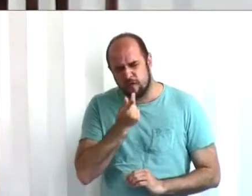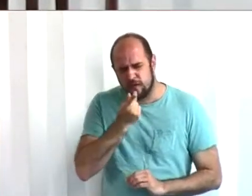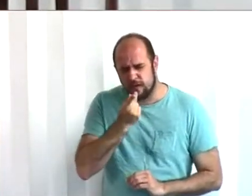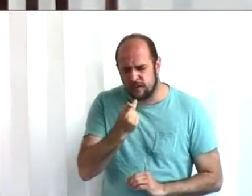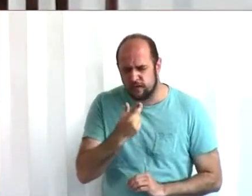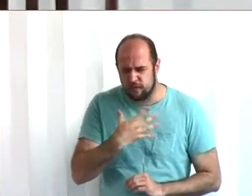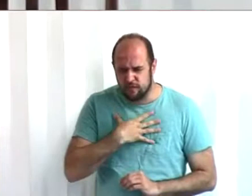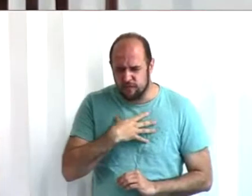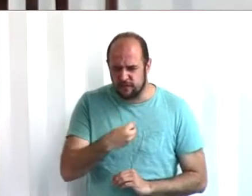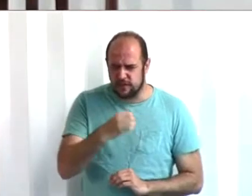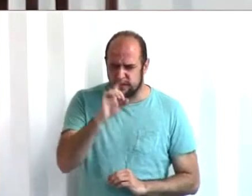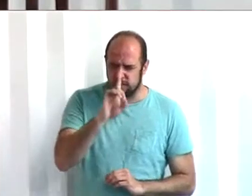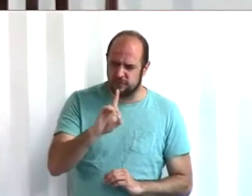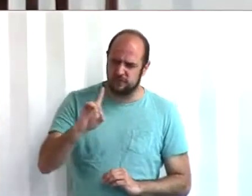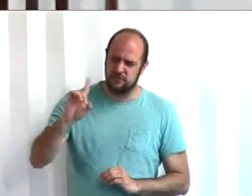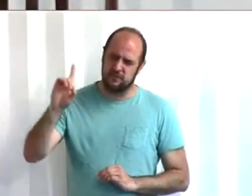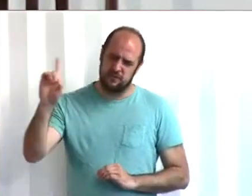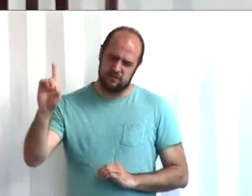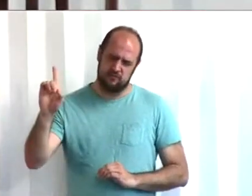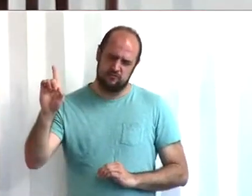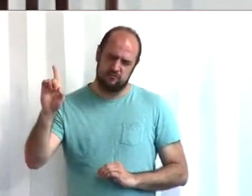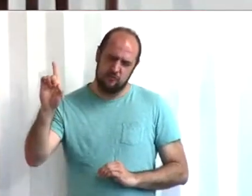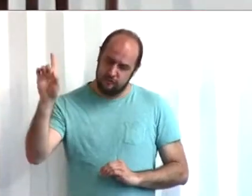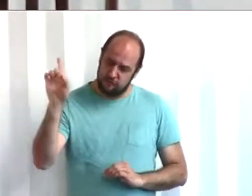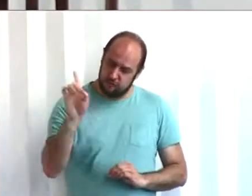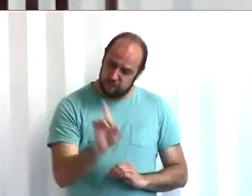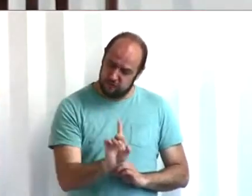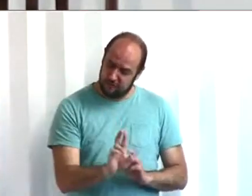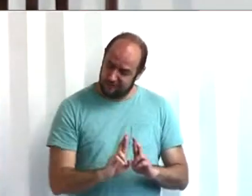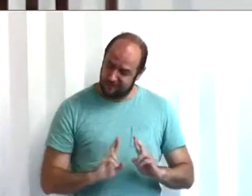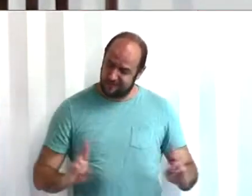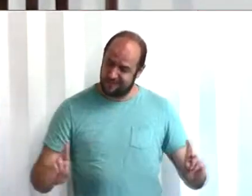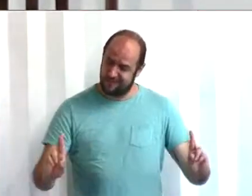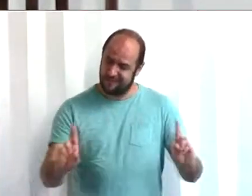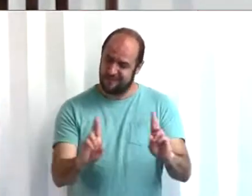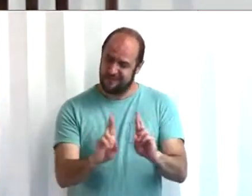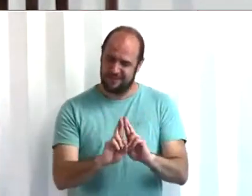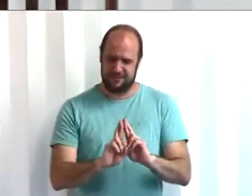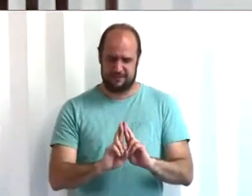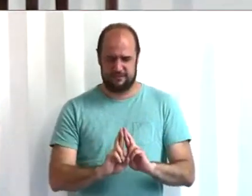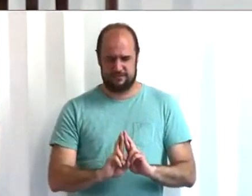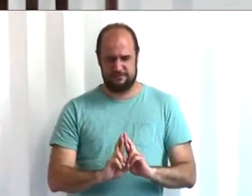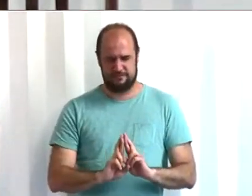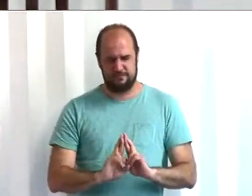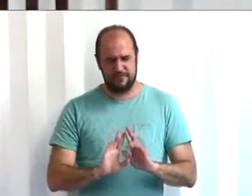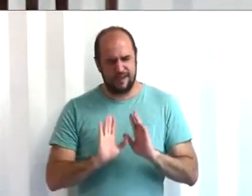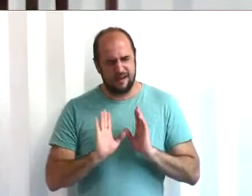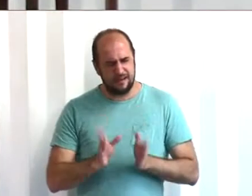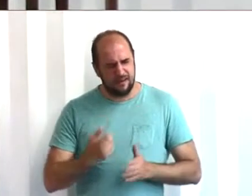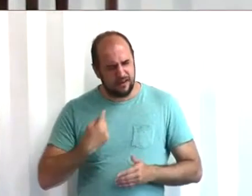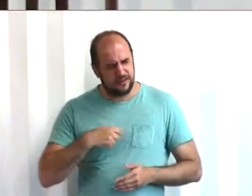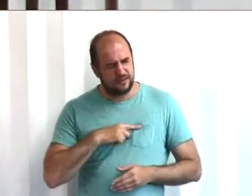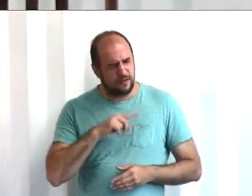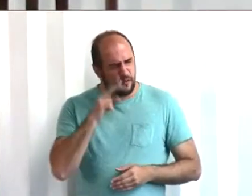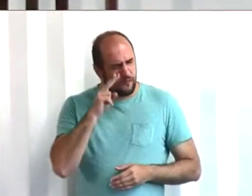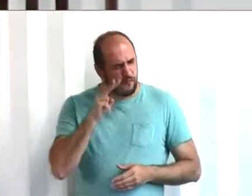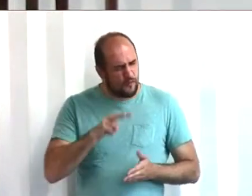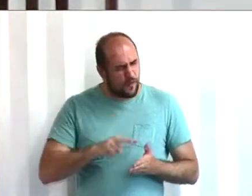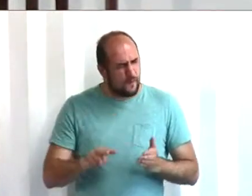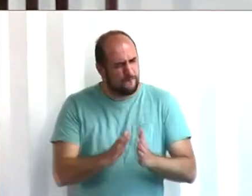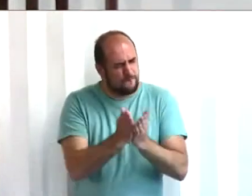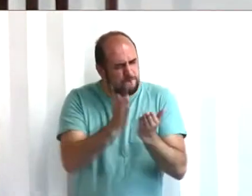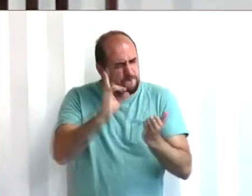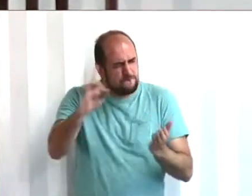Filho de Deus que viria para reinar. E agora, Senhor, nos debruçaremos sobre a Tua